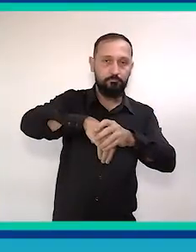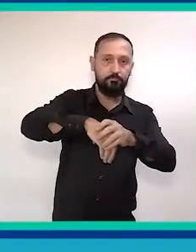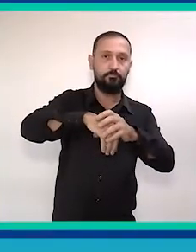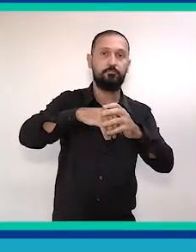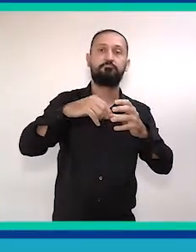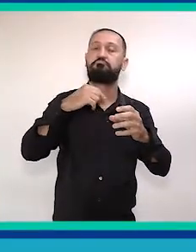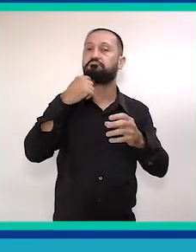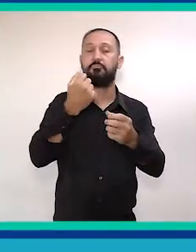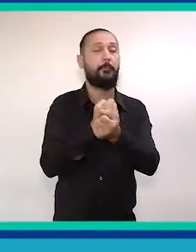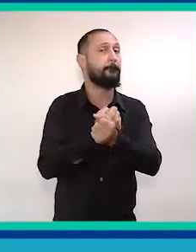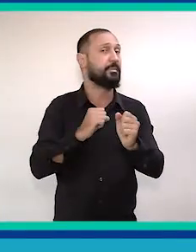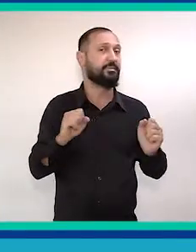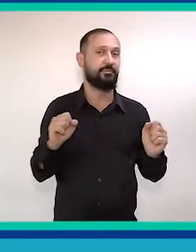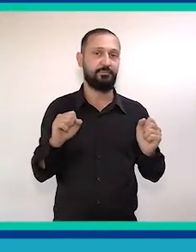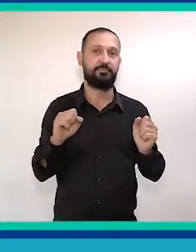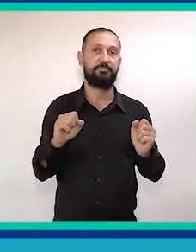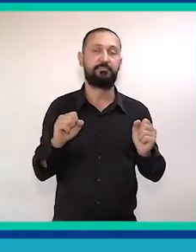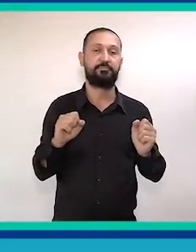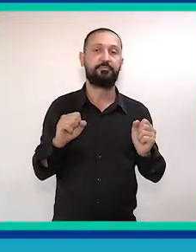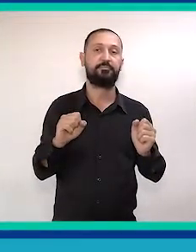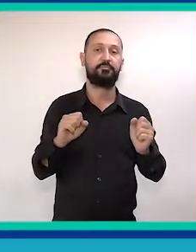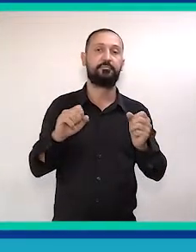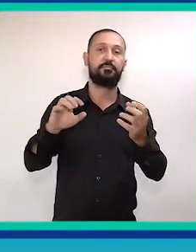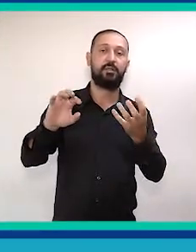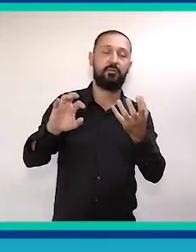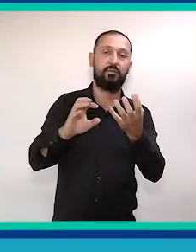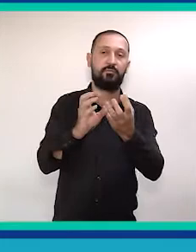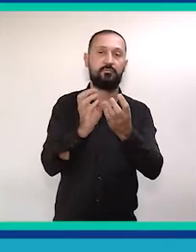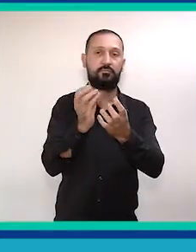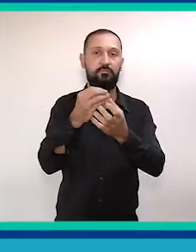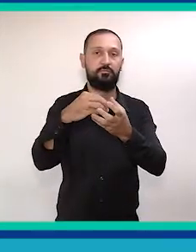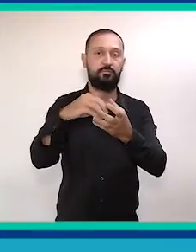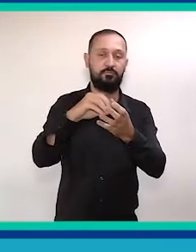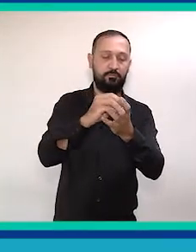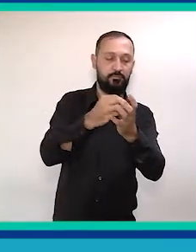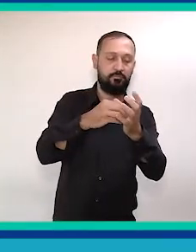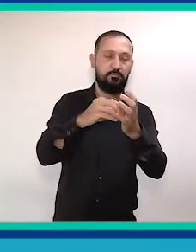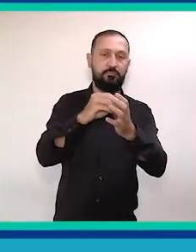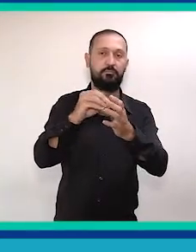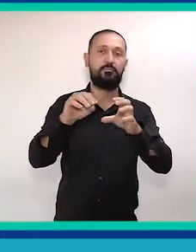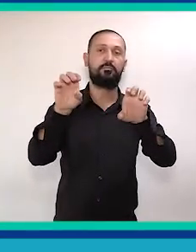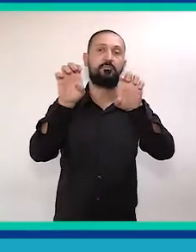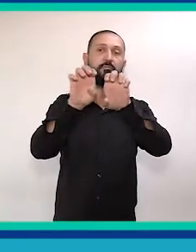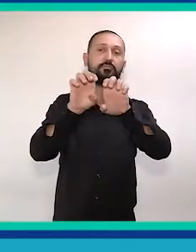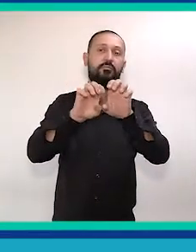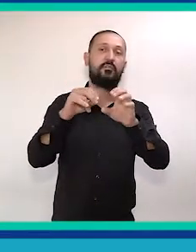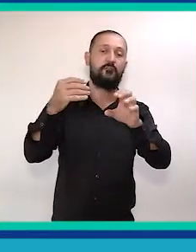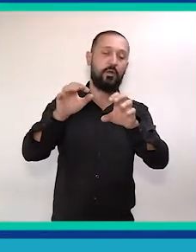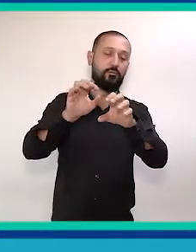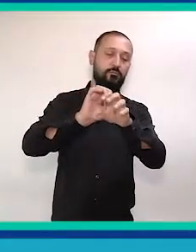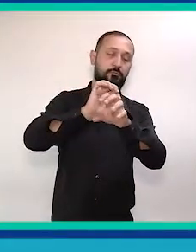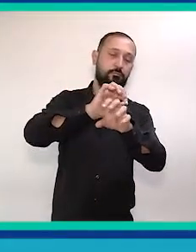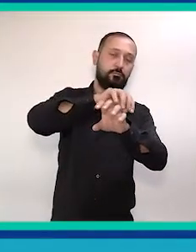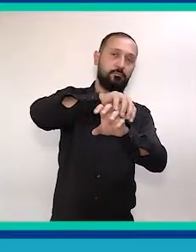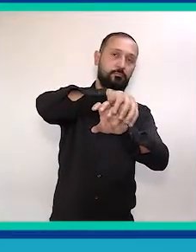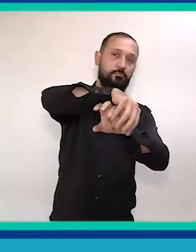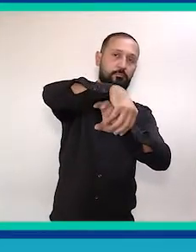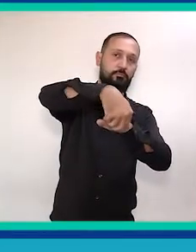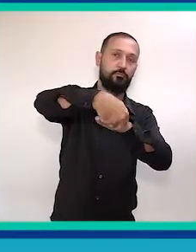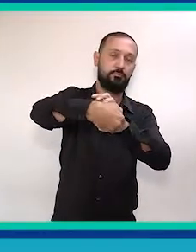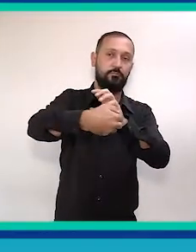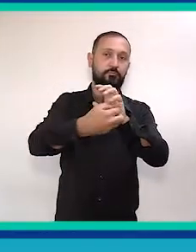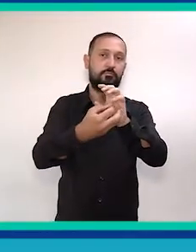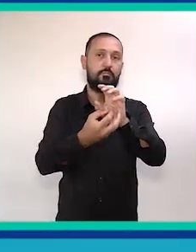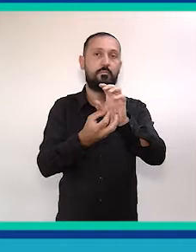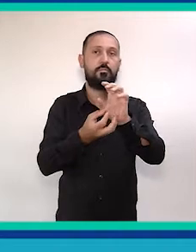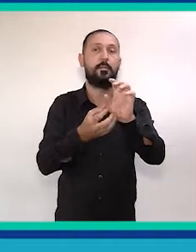não conseguem entrar por esses poros. Então, elas vão permeando toda essa estrutura pelo lado de